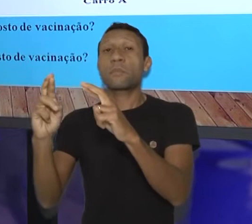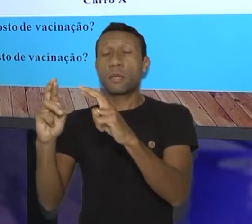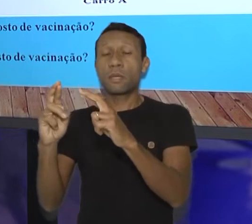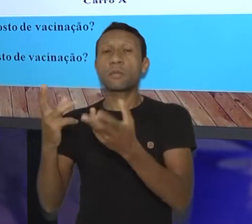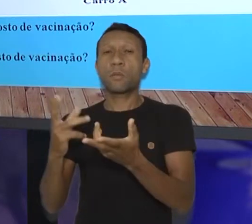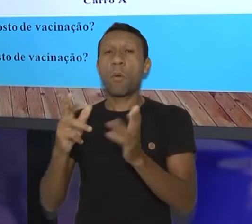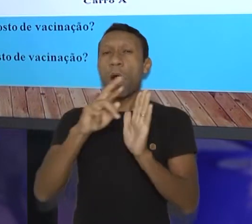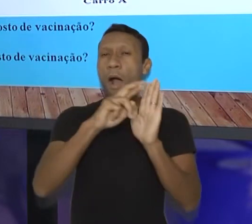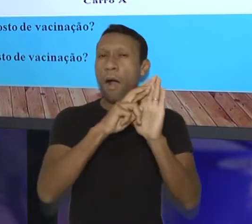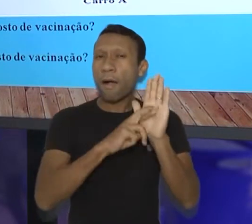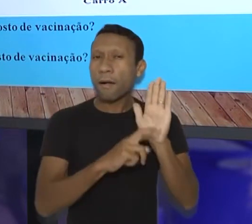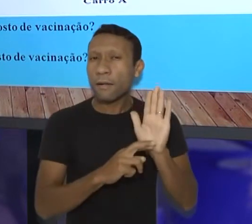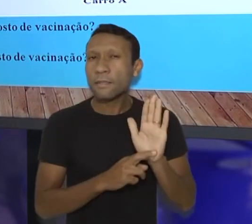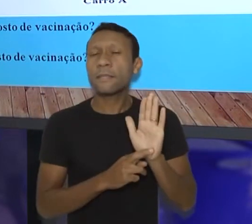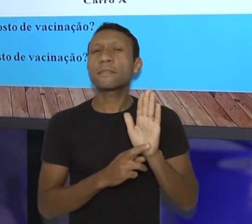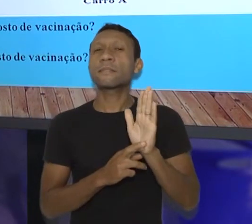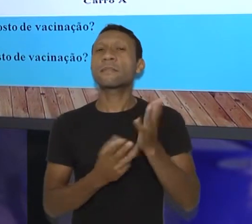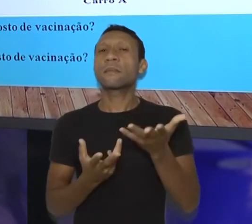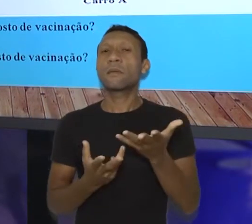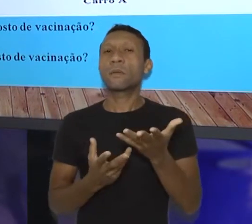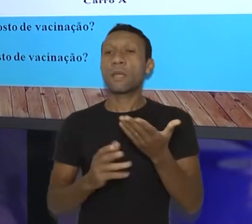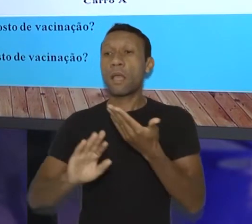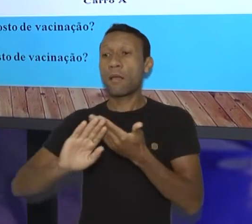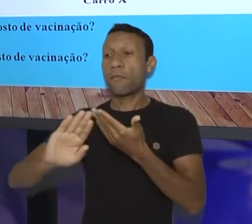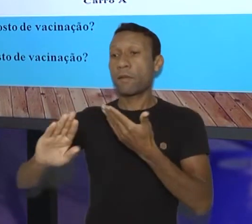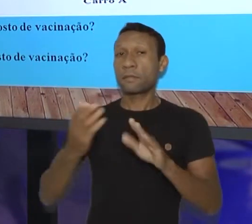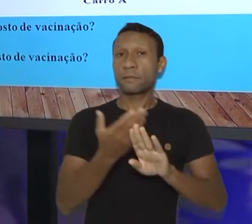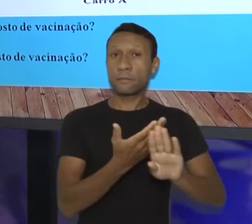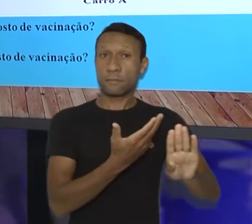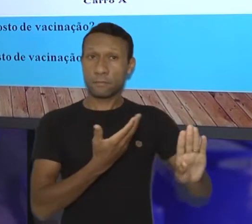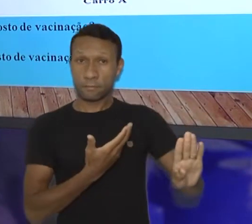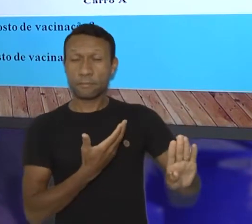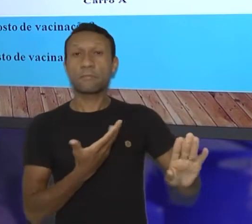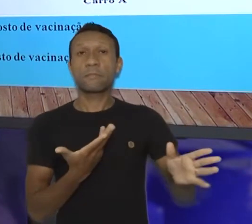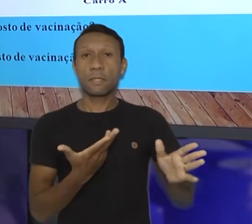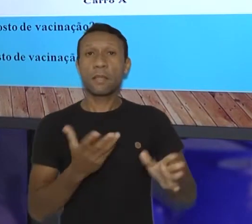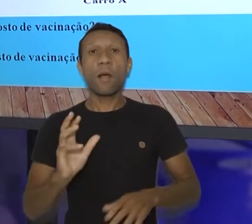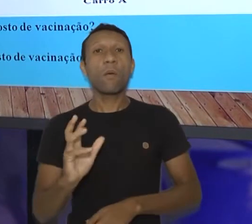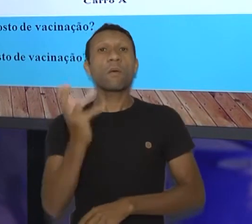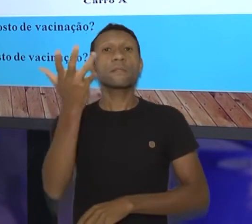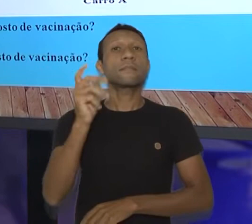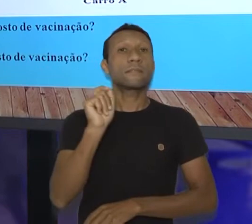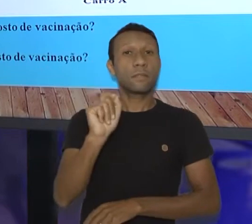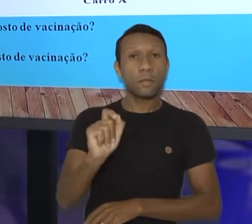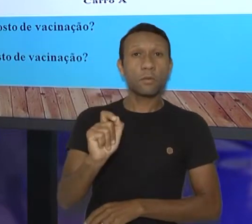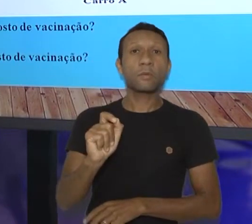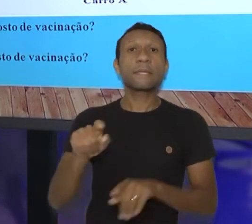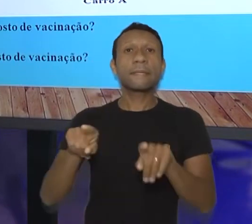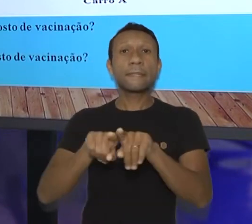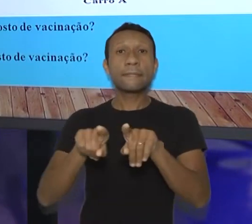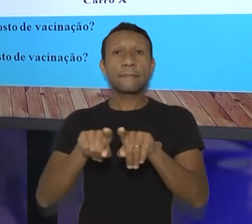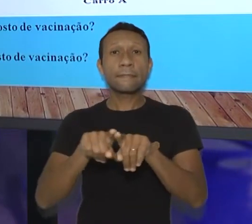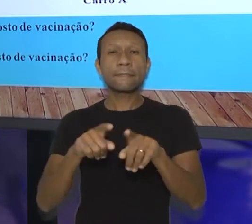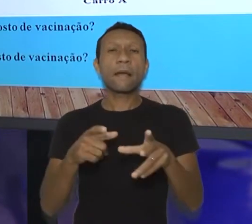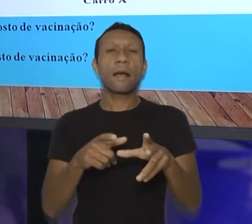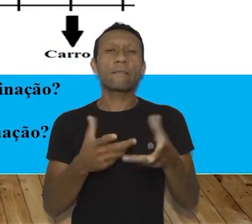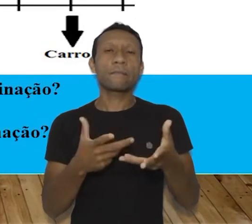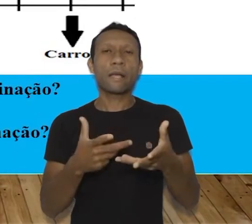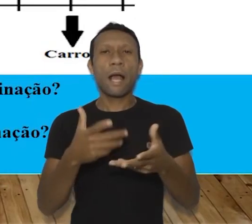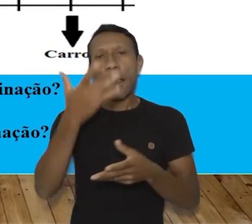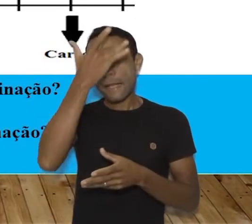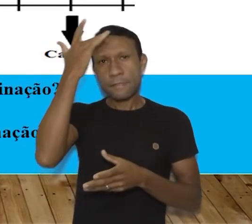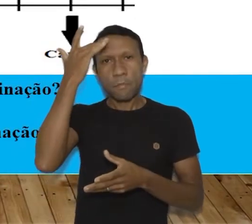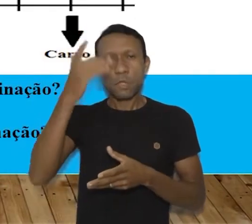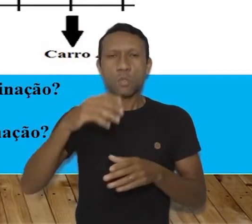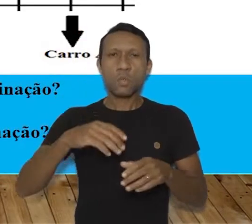da Saúde, em relação ao distanciamento social e foi realizada também na forma de drive-thru.